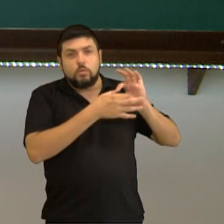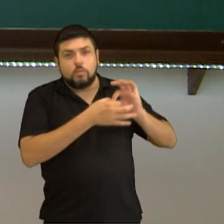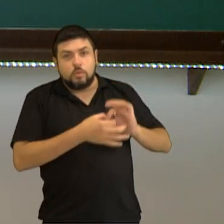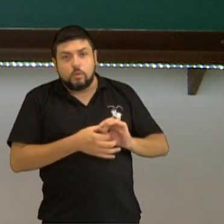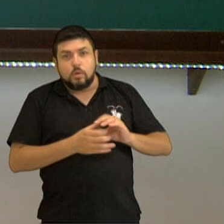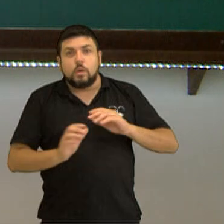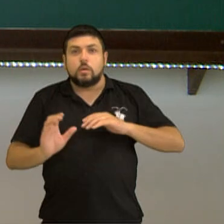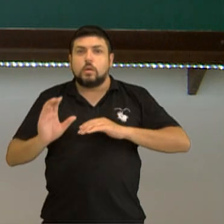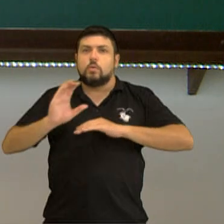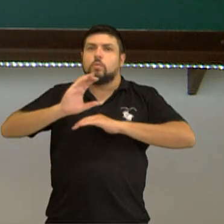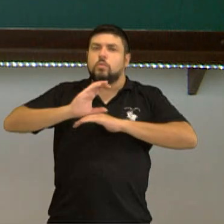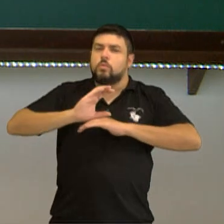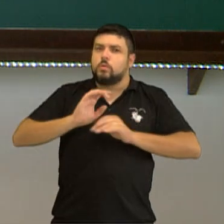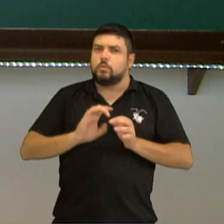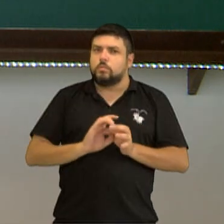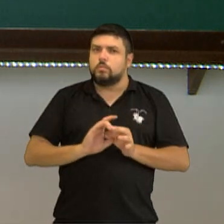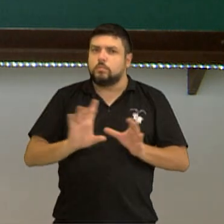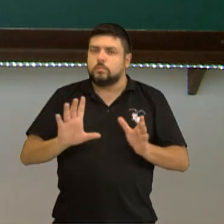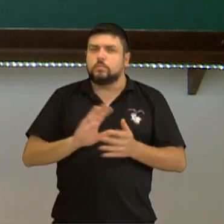Constituição. Beleza?